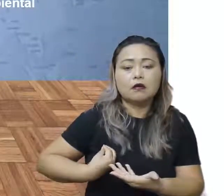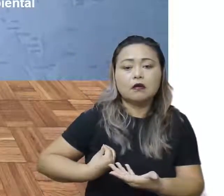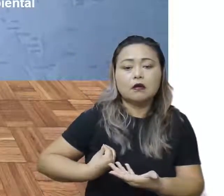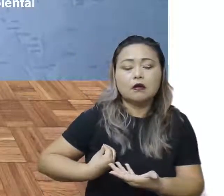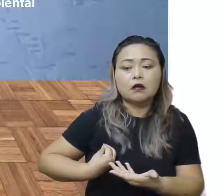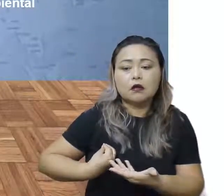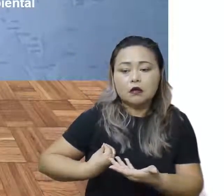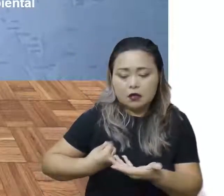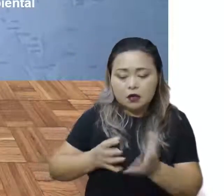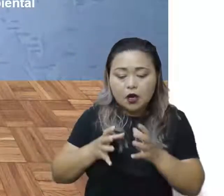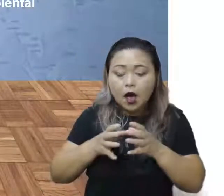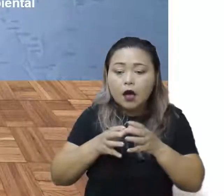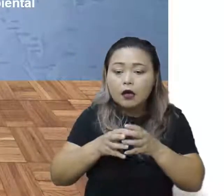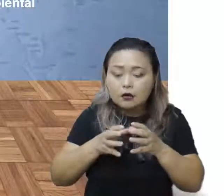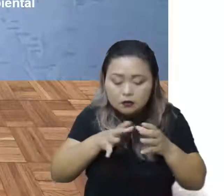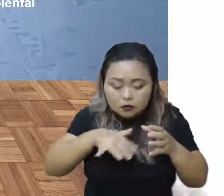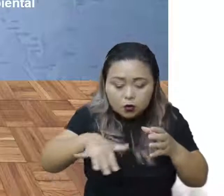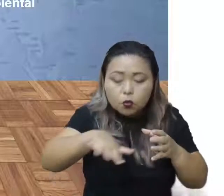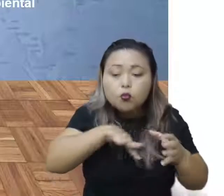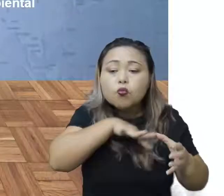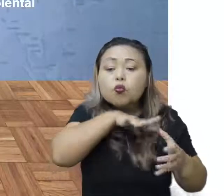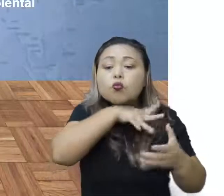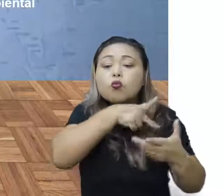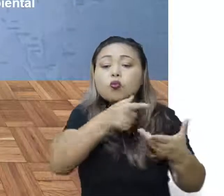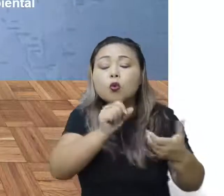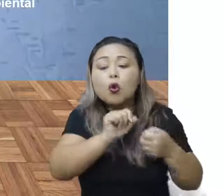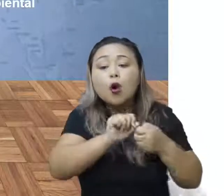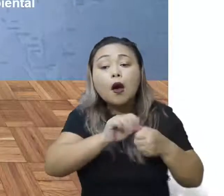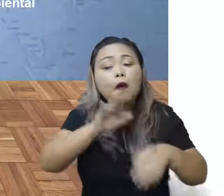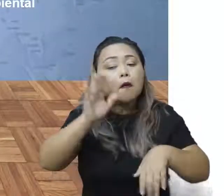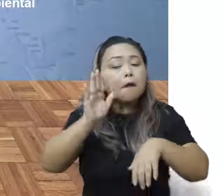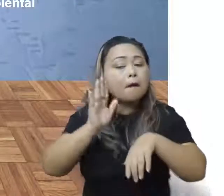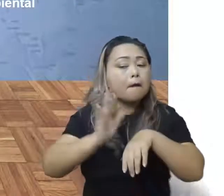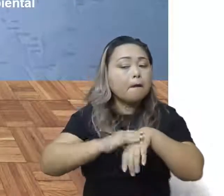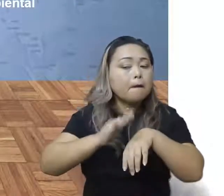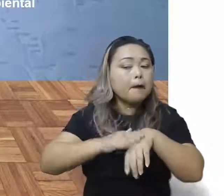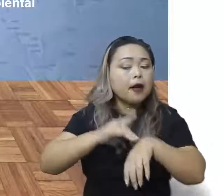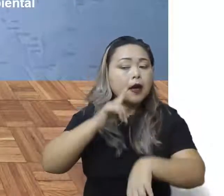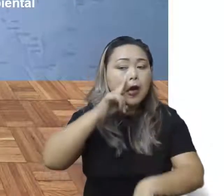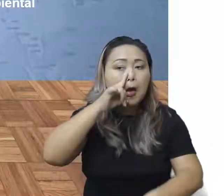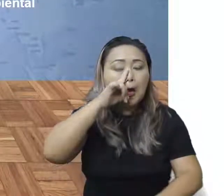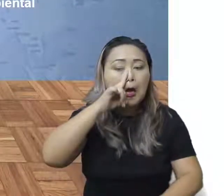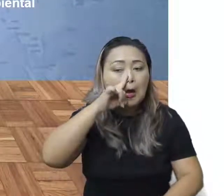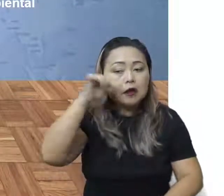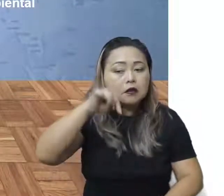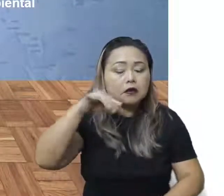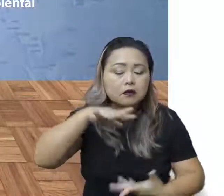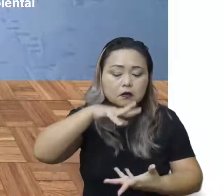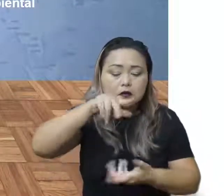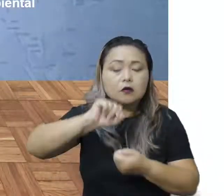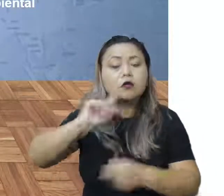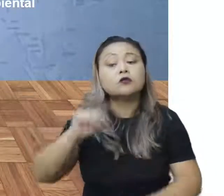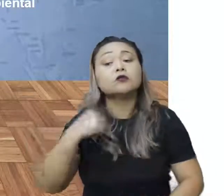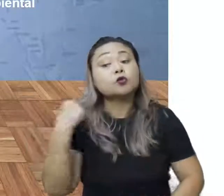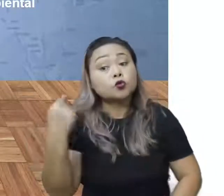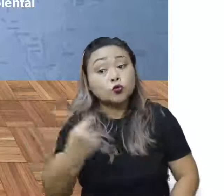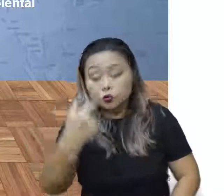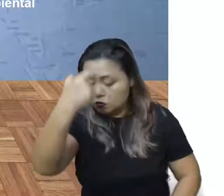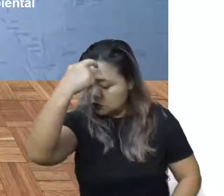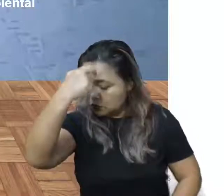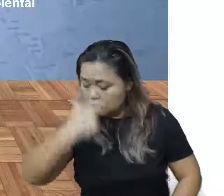A espécie animal mais perigosa que tem no planeta somos